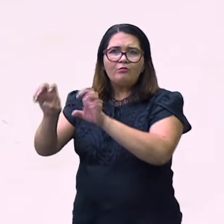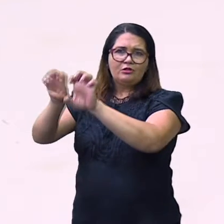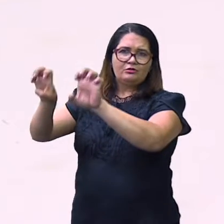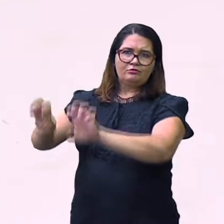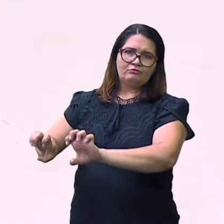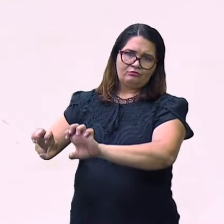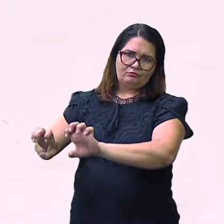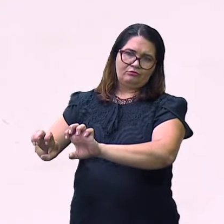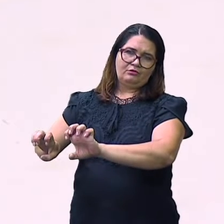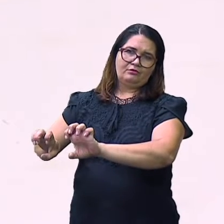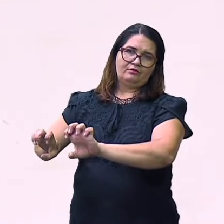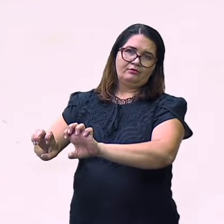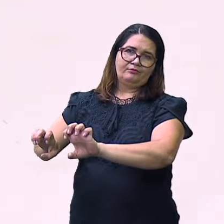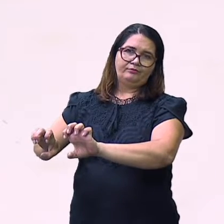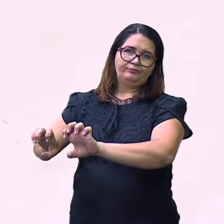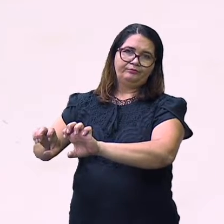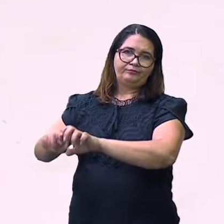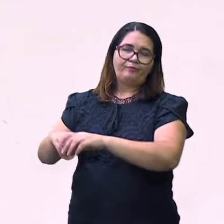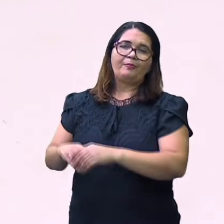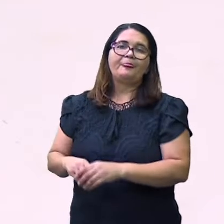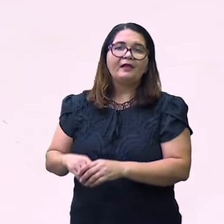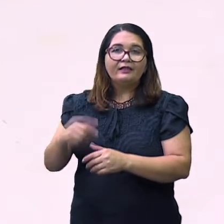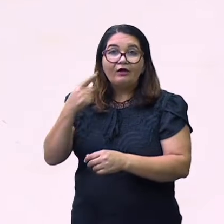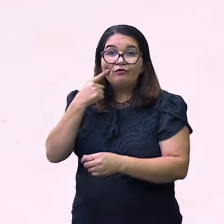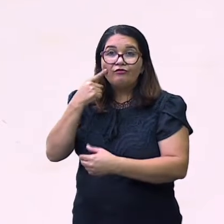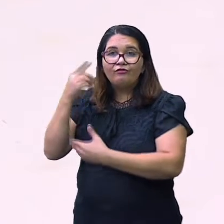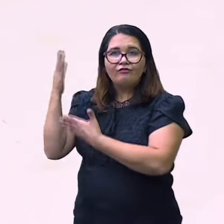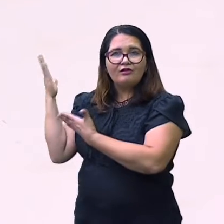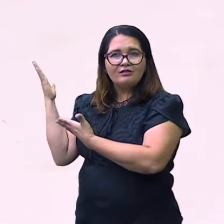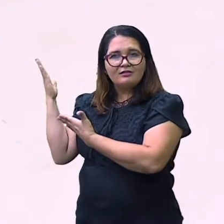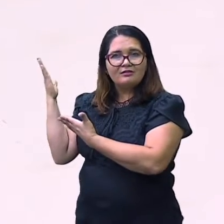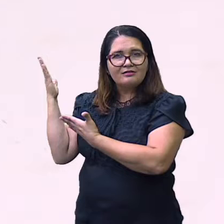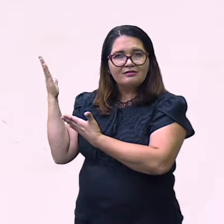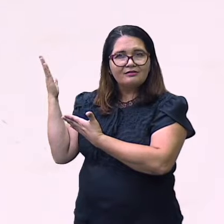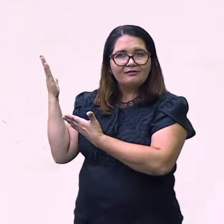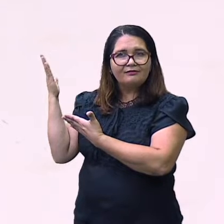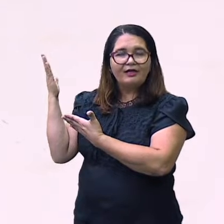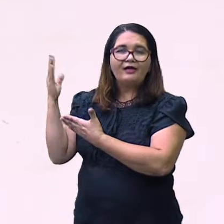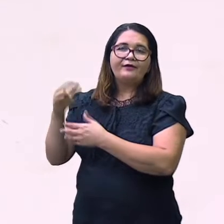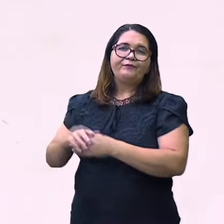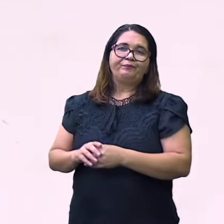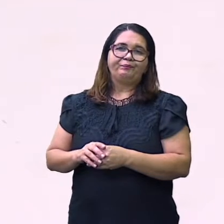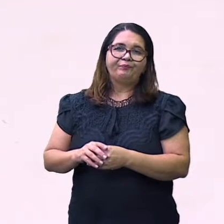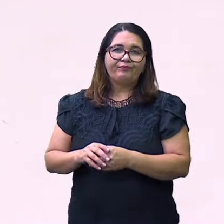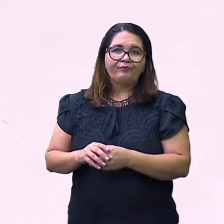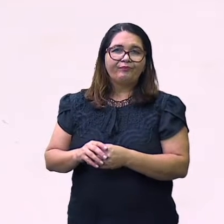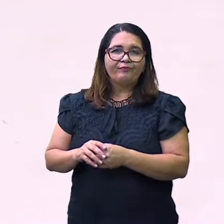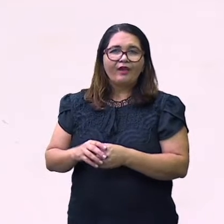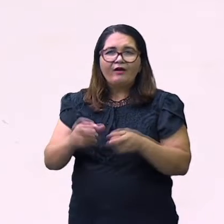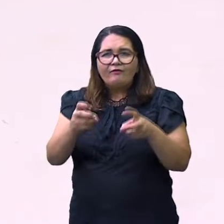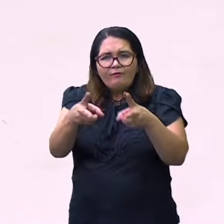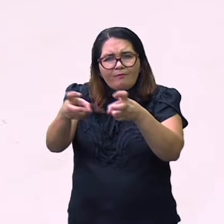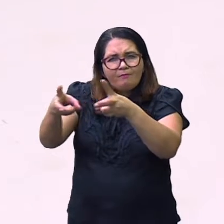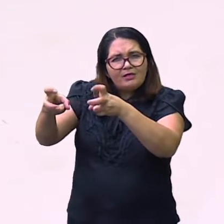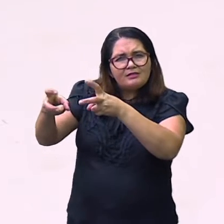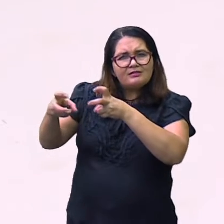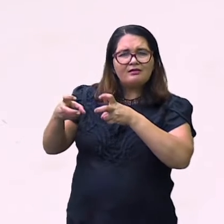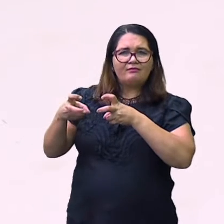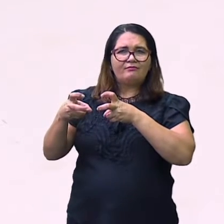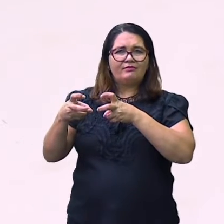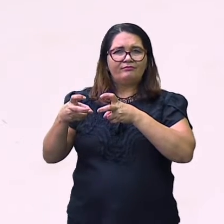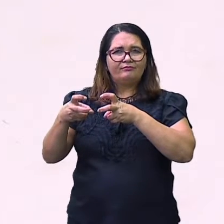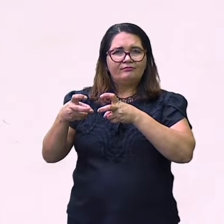pouco menor, tranquilo, a gente consegue visualizar aí o que você, né, conseguiu